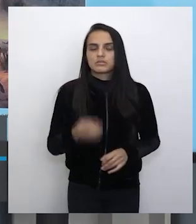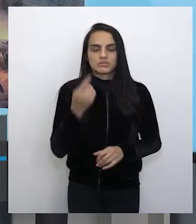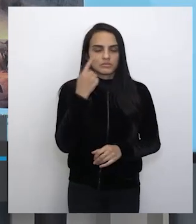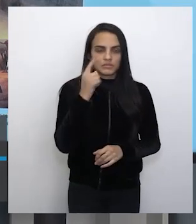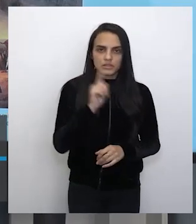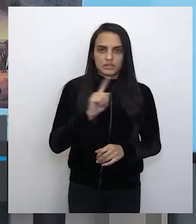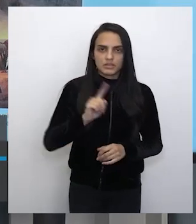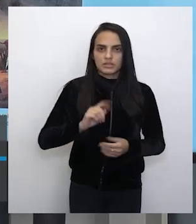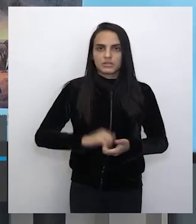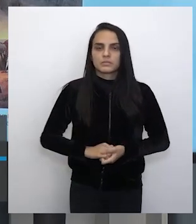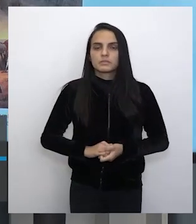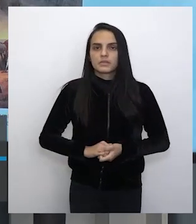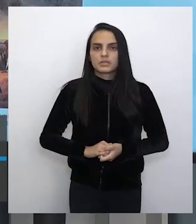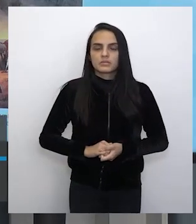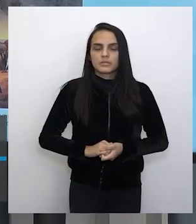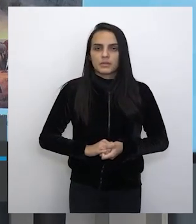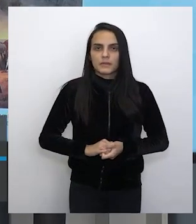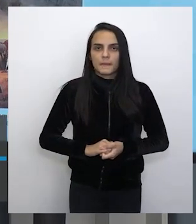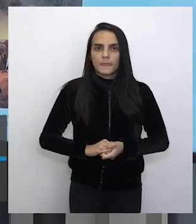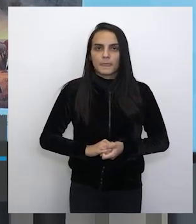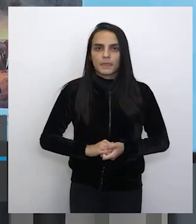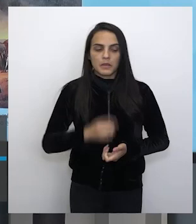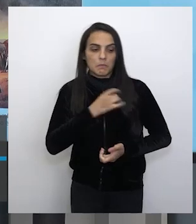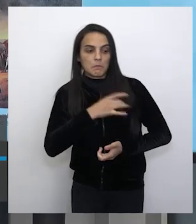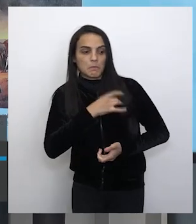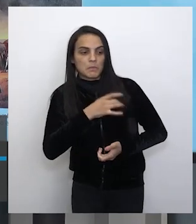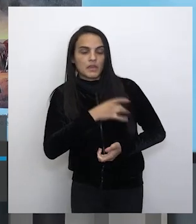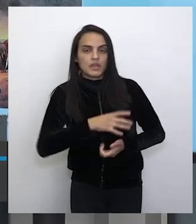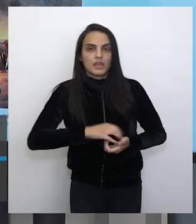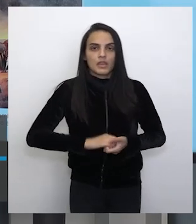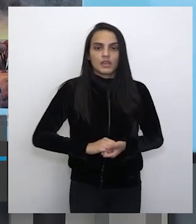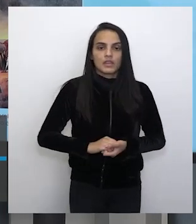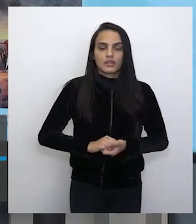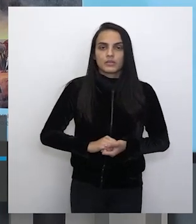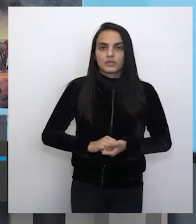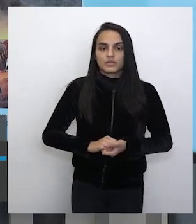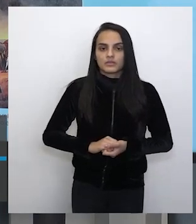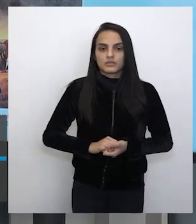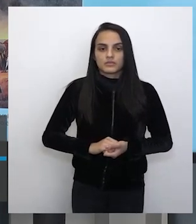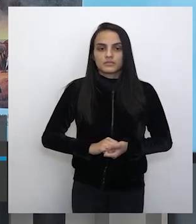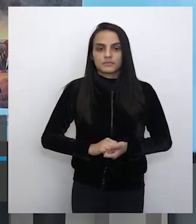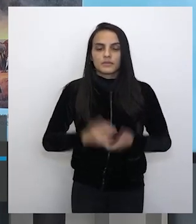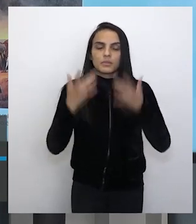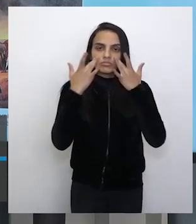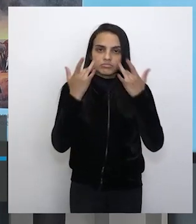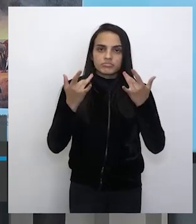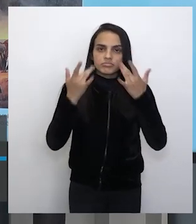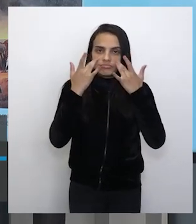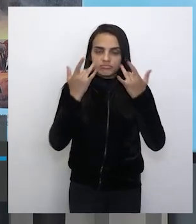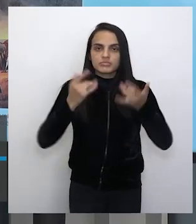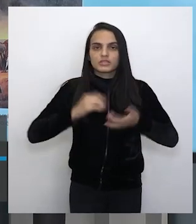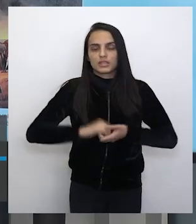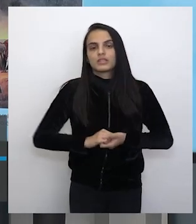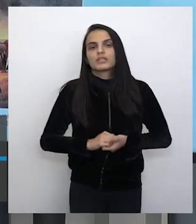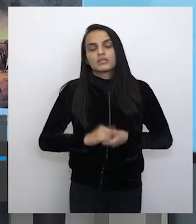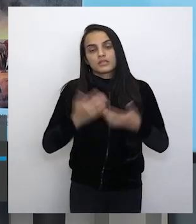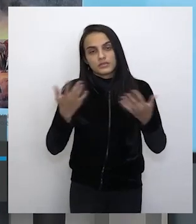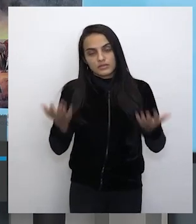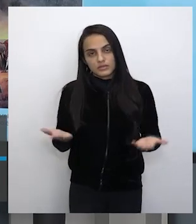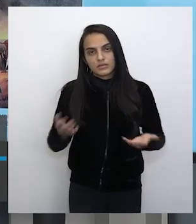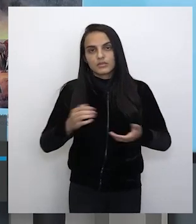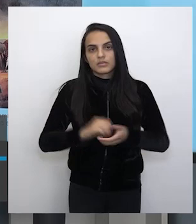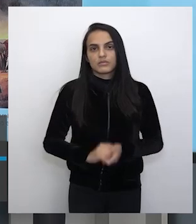isso? Né? E passassem a ter medo, se deixassem dominar? Através do teatro. Então, aí,